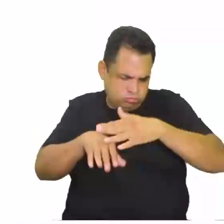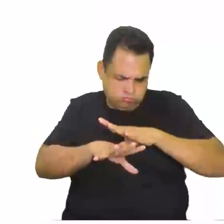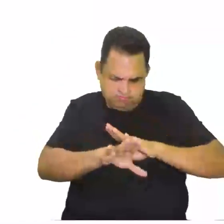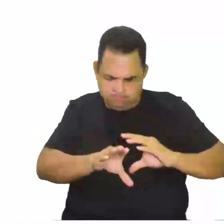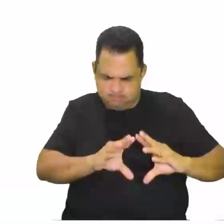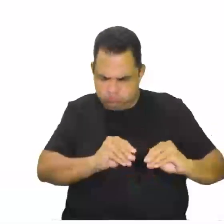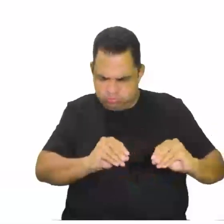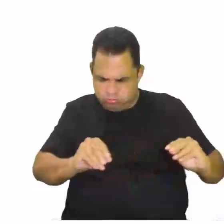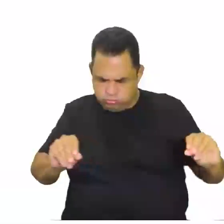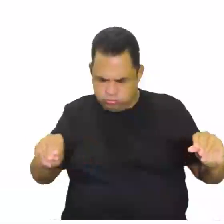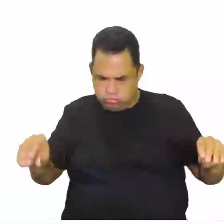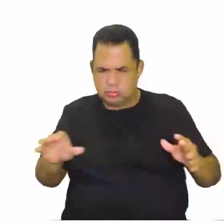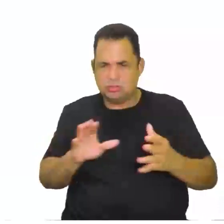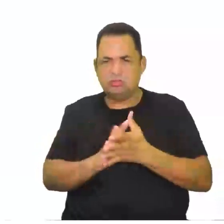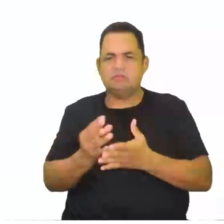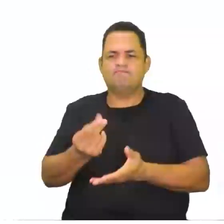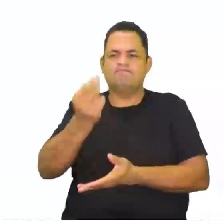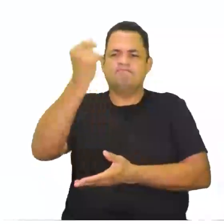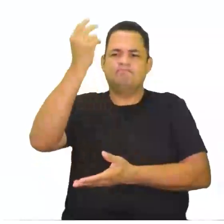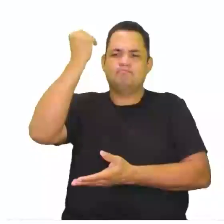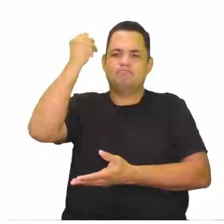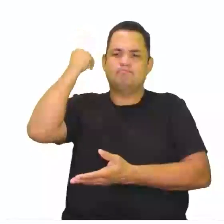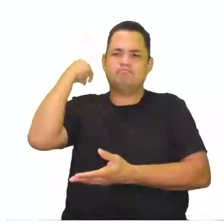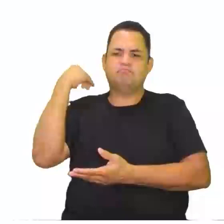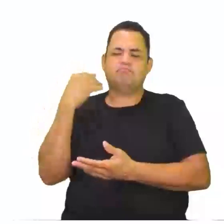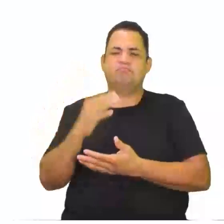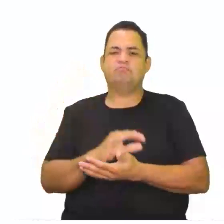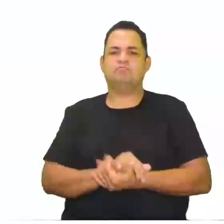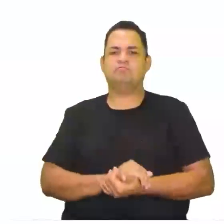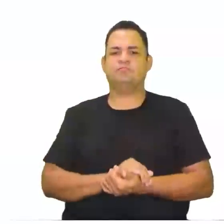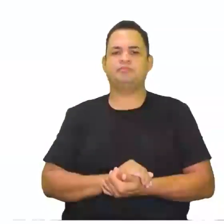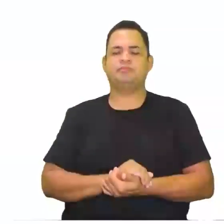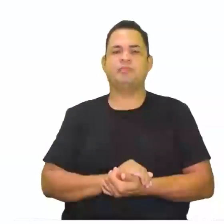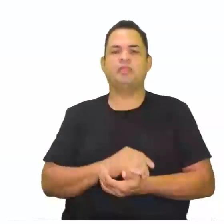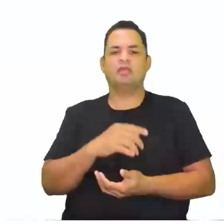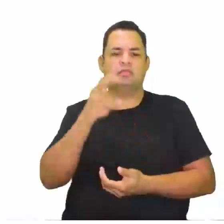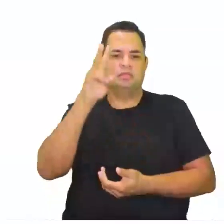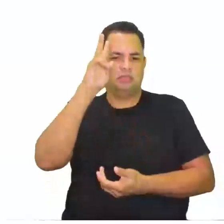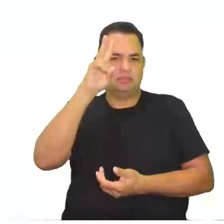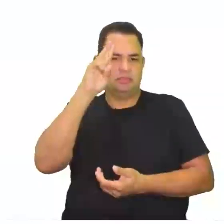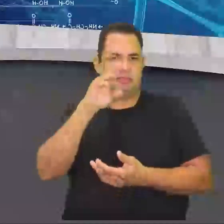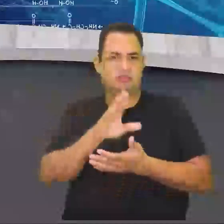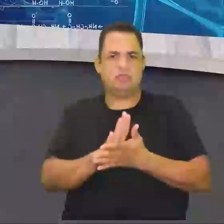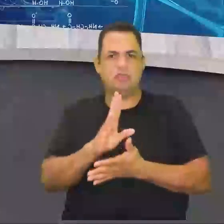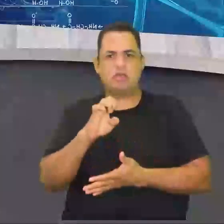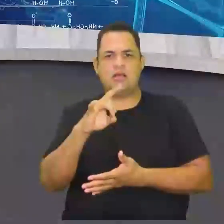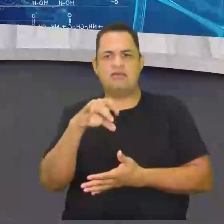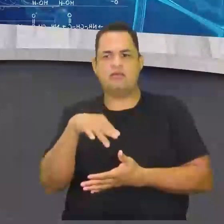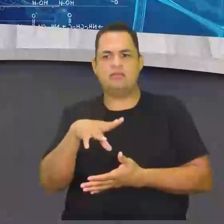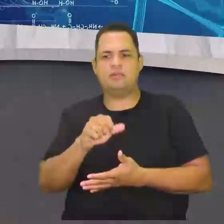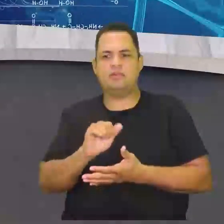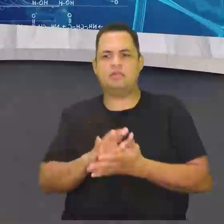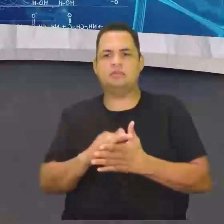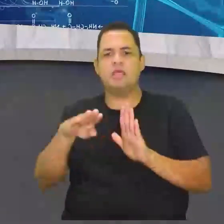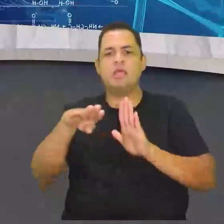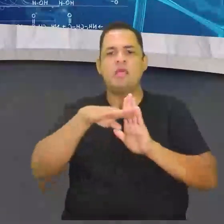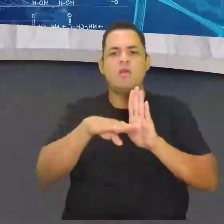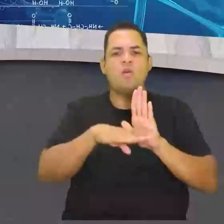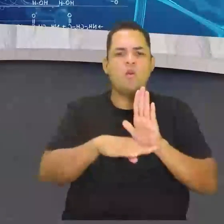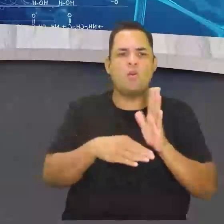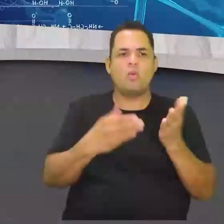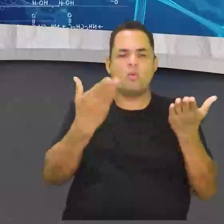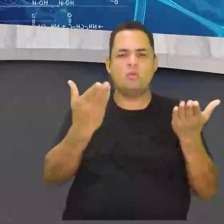de anos. E aí aqui a gente tem o exemplo do carvão mineral. Lembrando que o carvão mineral, ele é